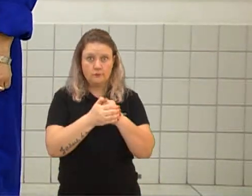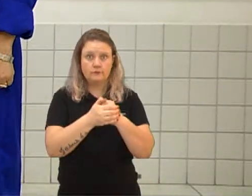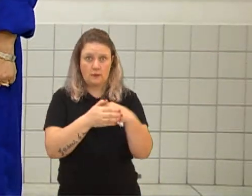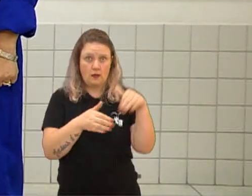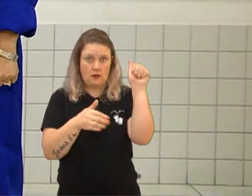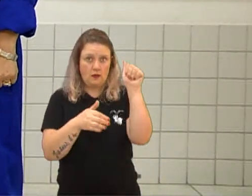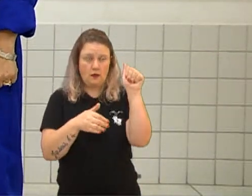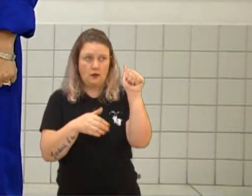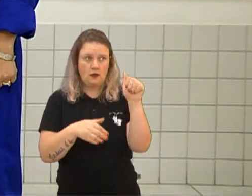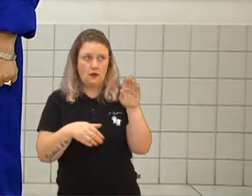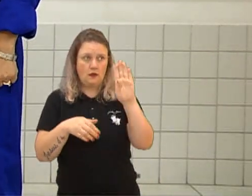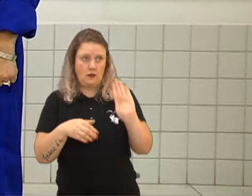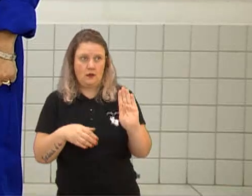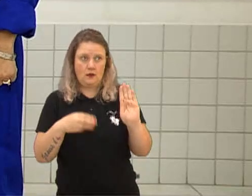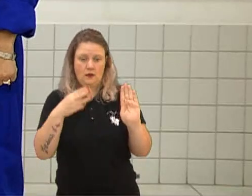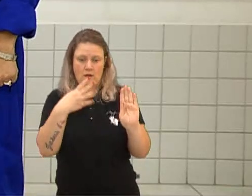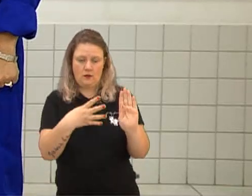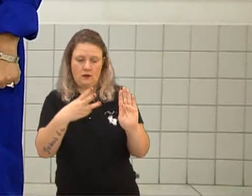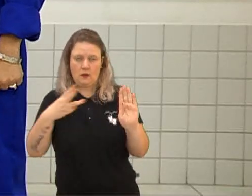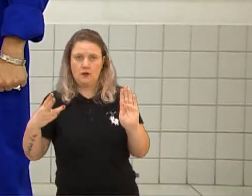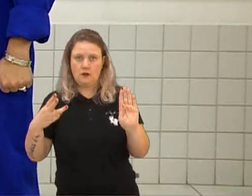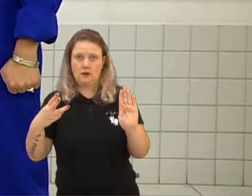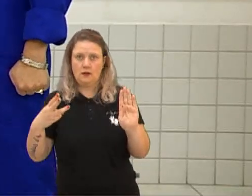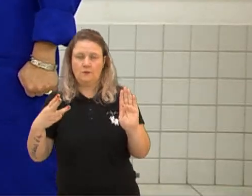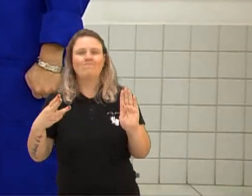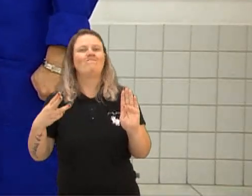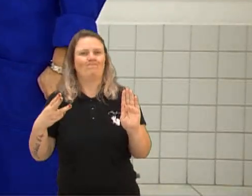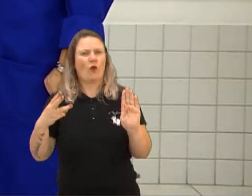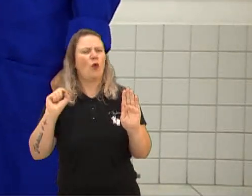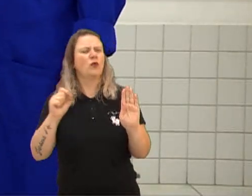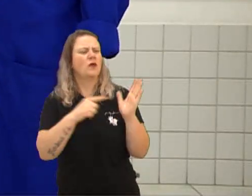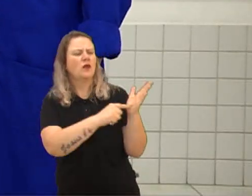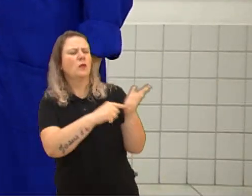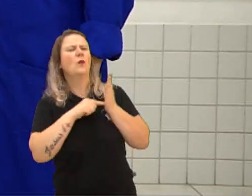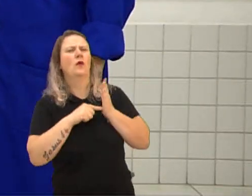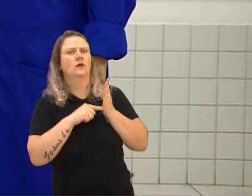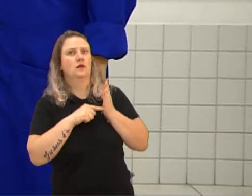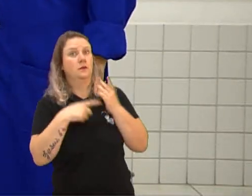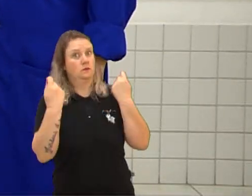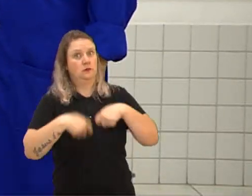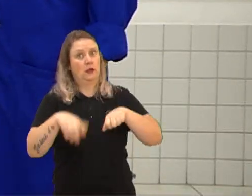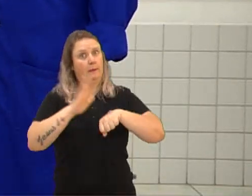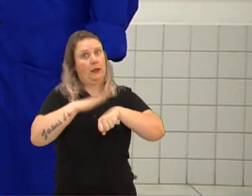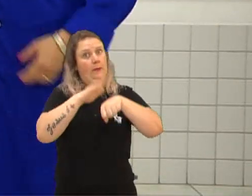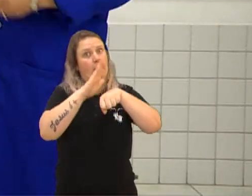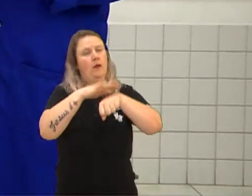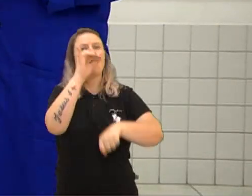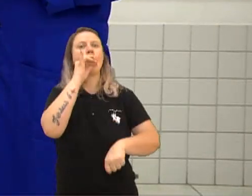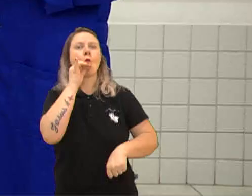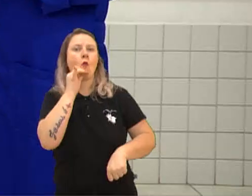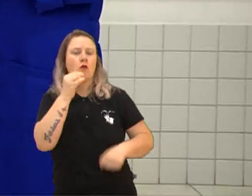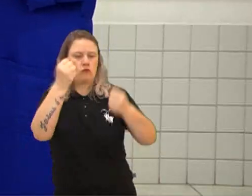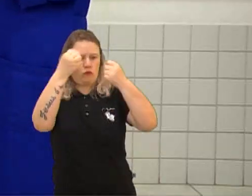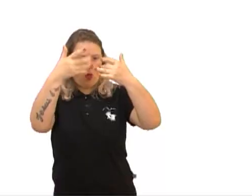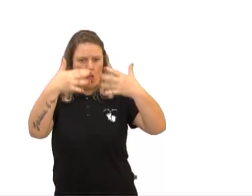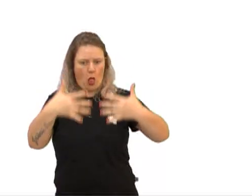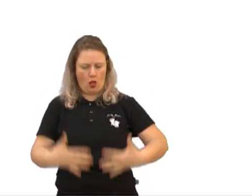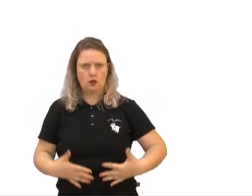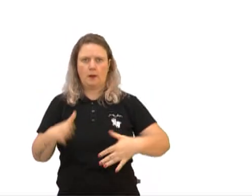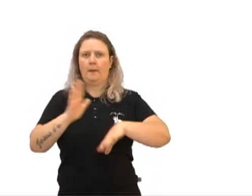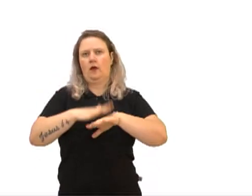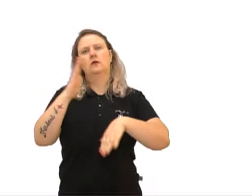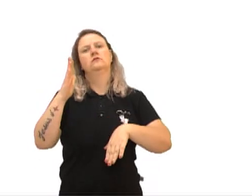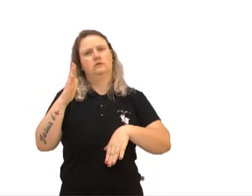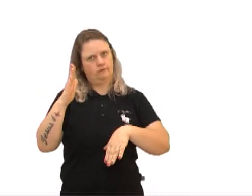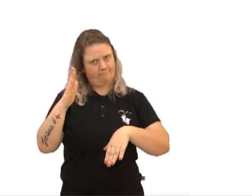43% indeterminado. Isso nos mostra que a gente tem que, então, trazer mais exemplos sobre o sujeito indeterminado e oculto, galera. Então,